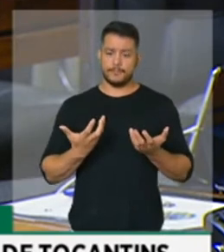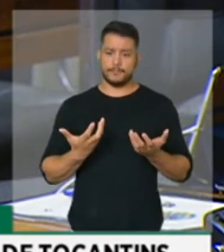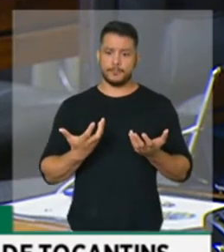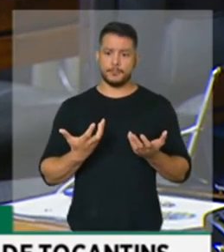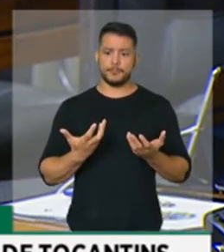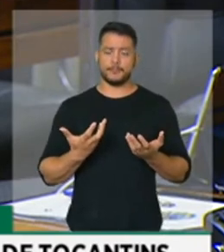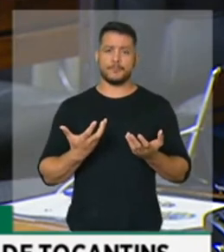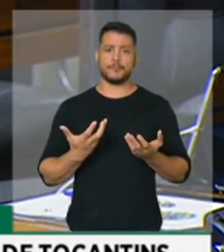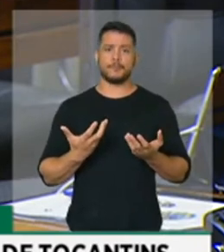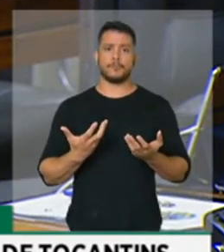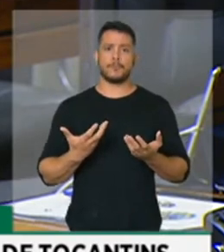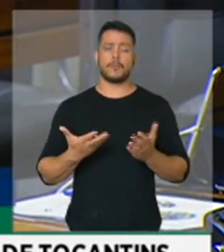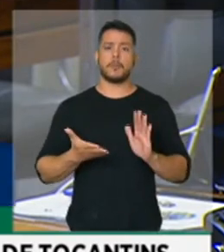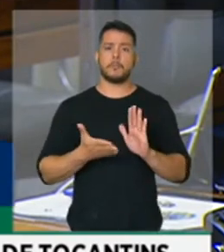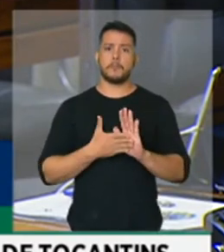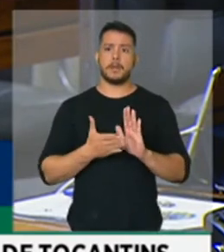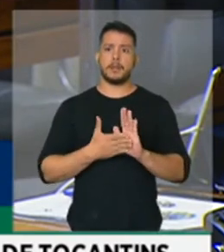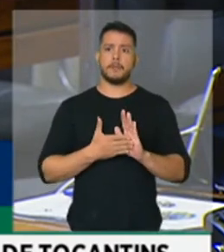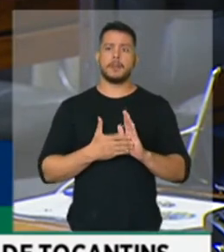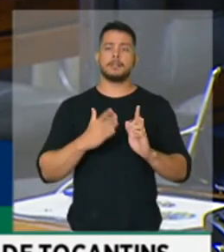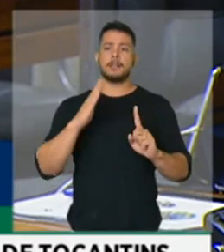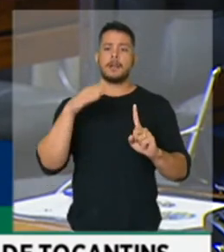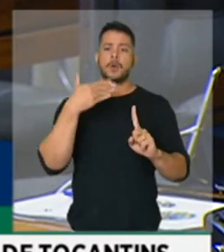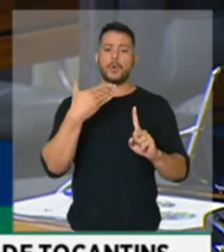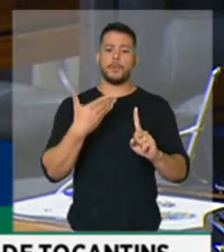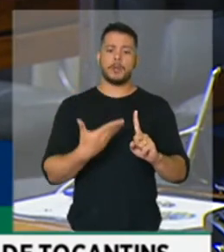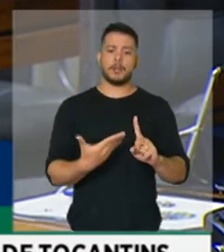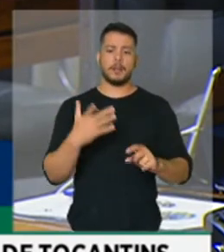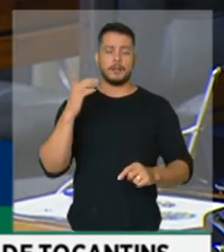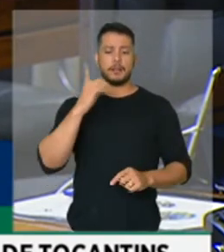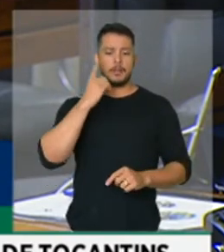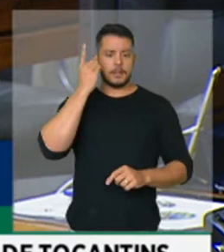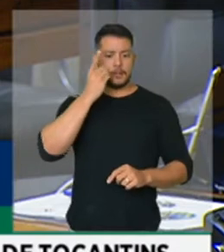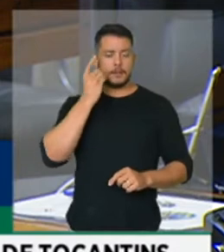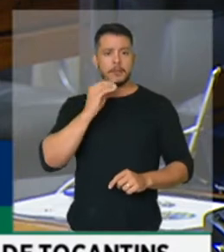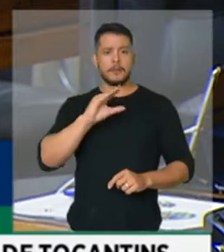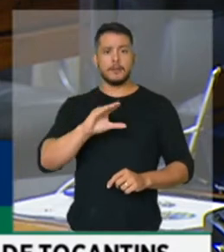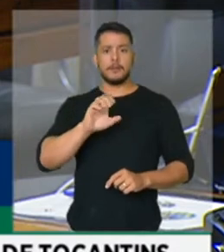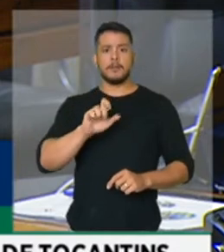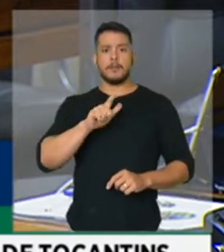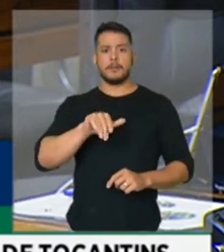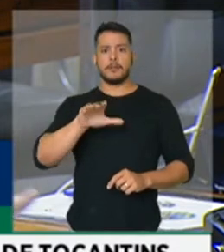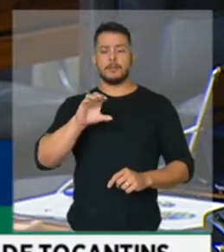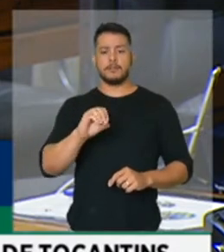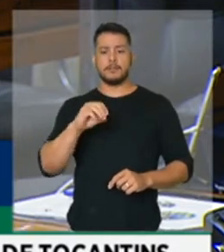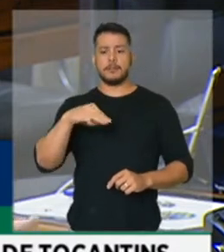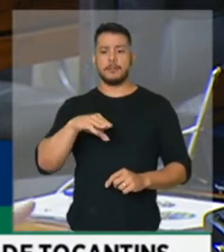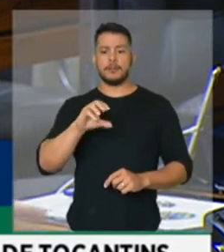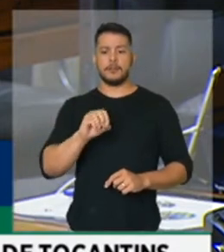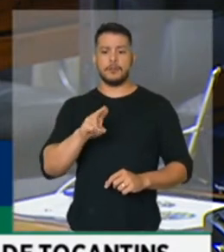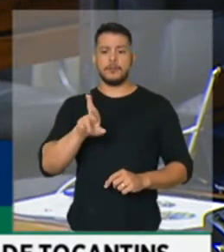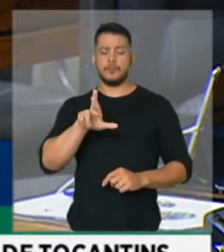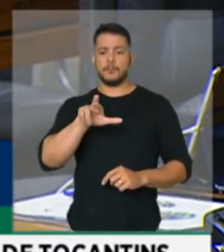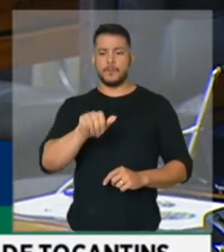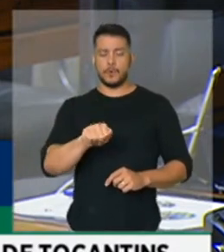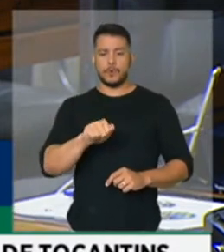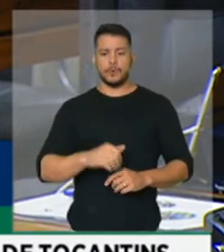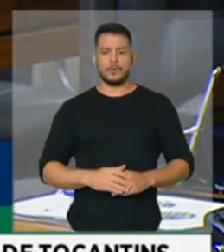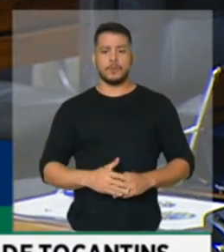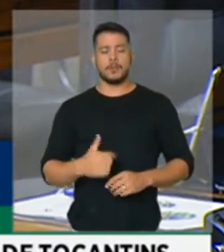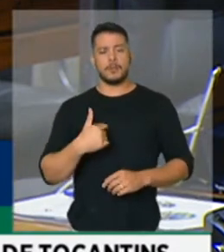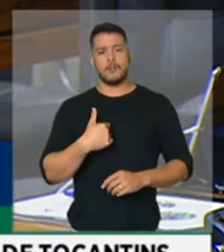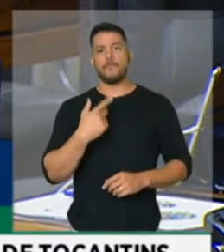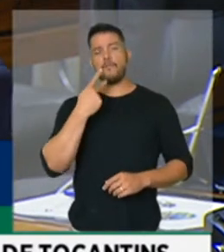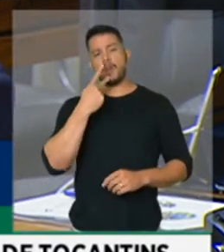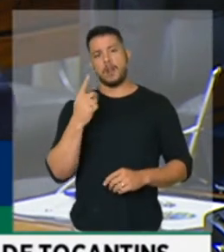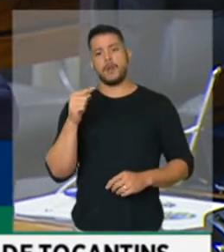homenageando o nosso deputado de Tocantins, deputado Célio Moura, que apenas acabei de falar com ele, ajudou